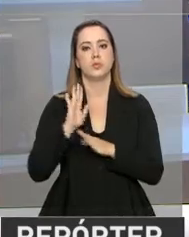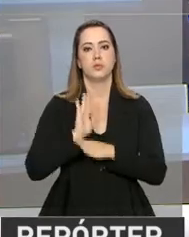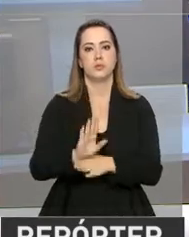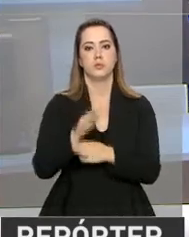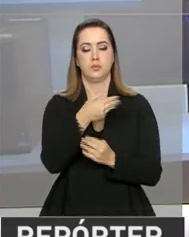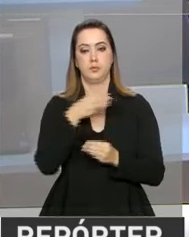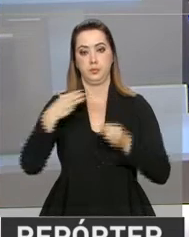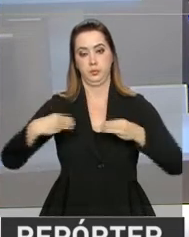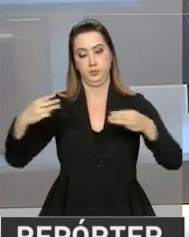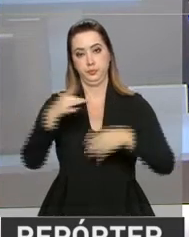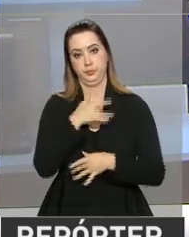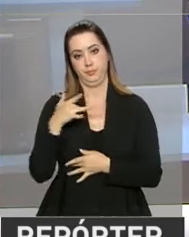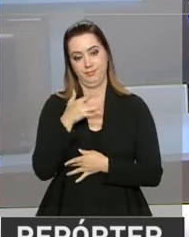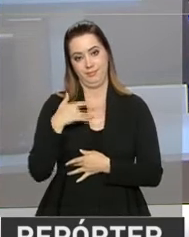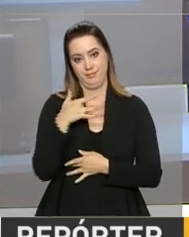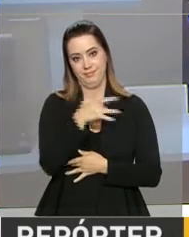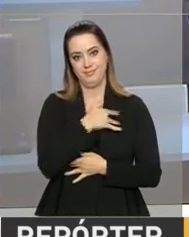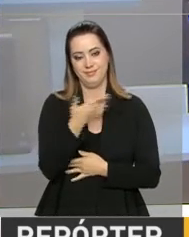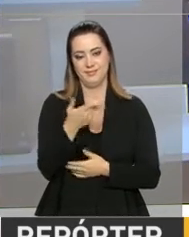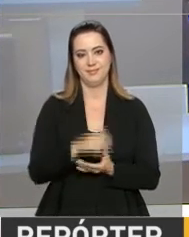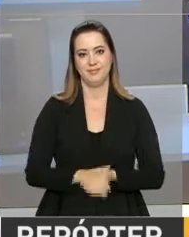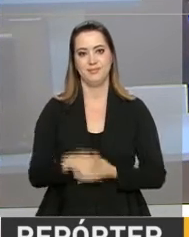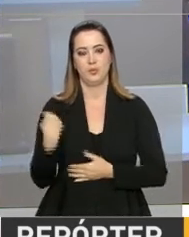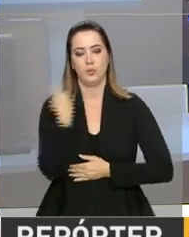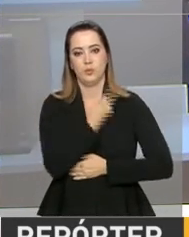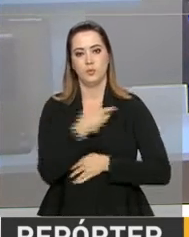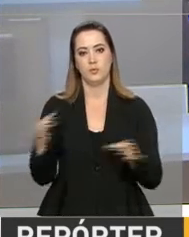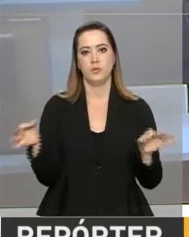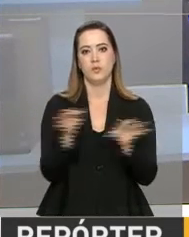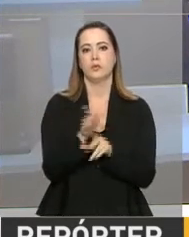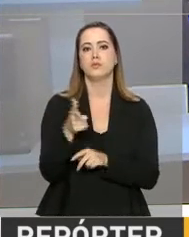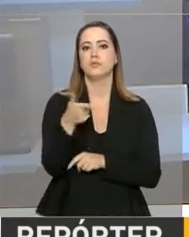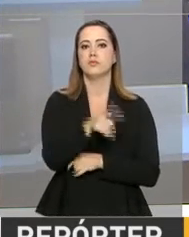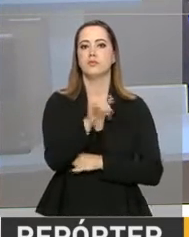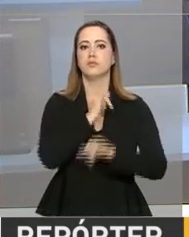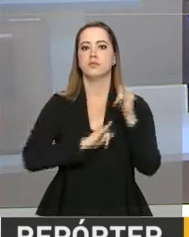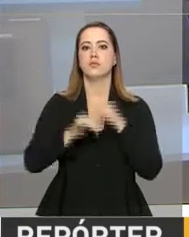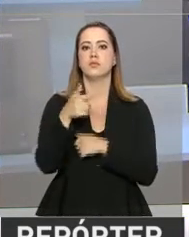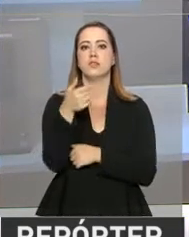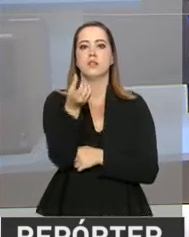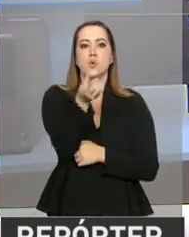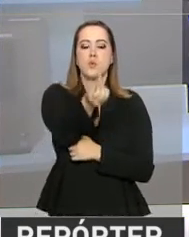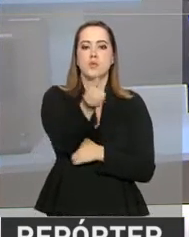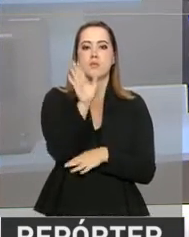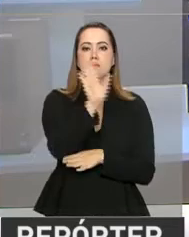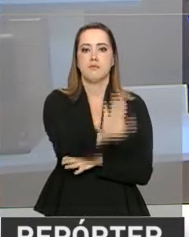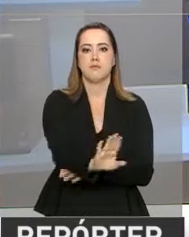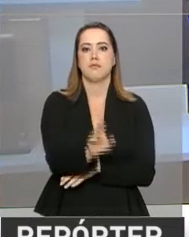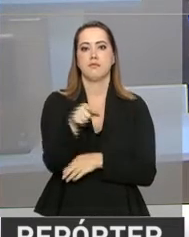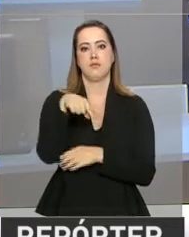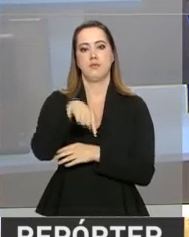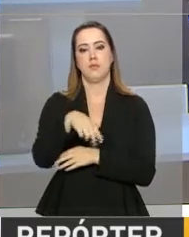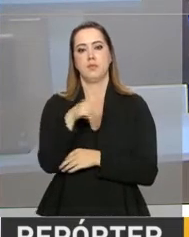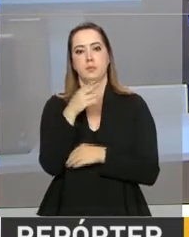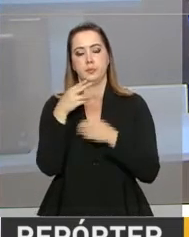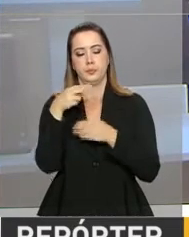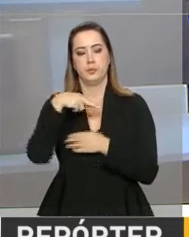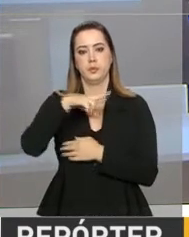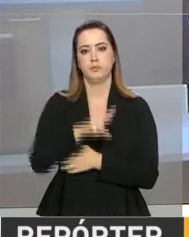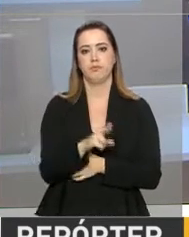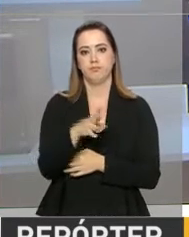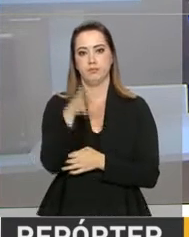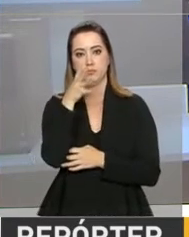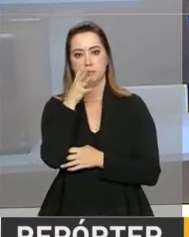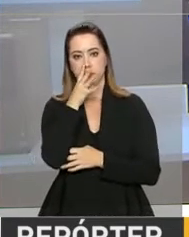Saúde e nós ficamos por aqui podemos voltar a qualquer momento com outras informações ou as seis da tarde na próxima edição do repórter